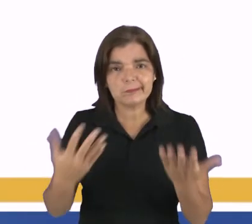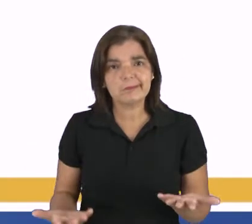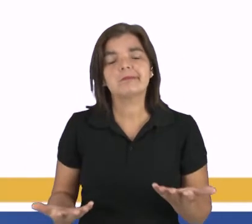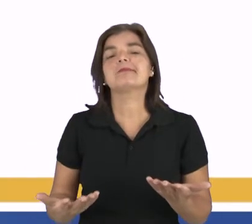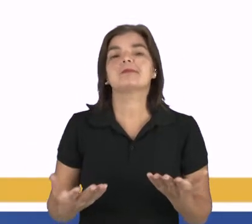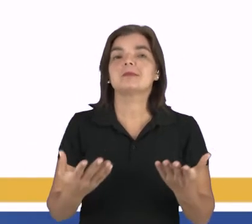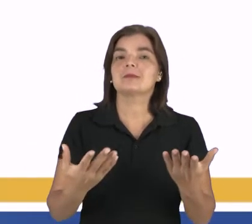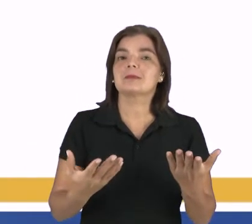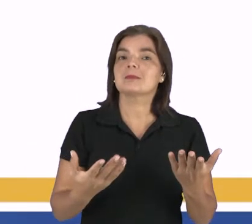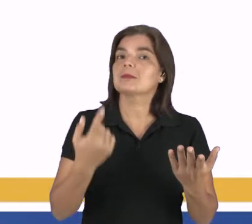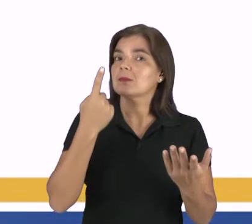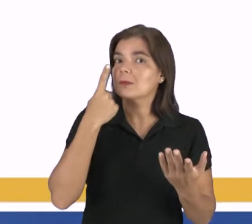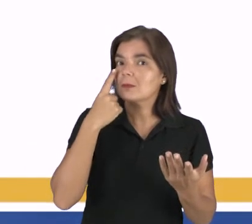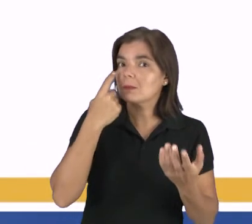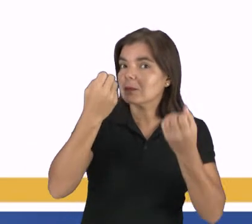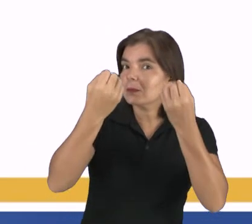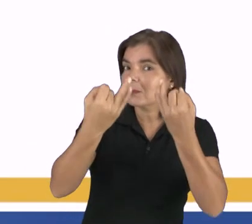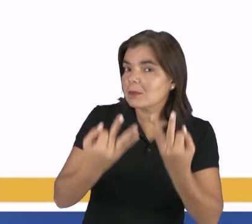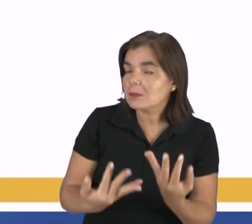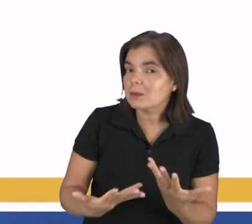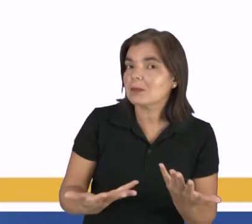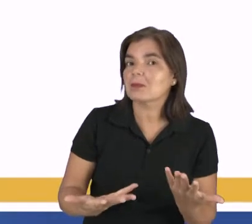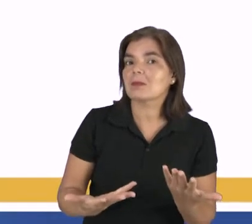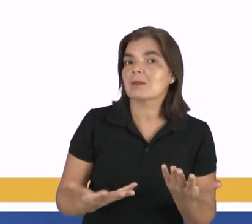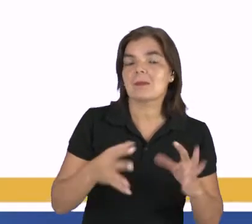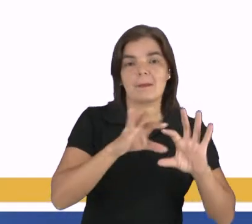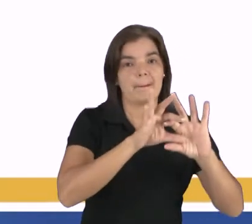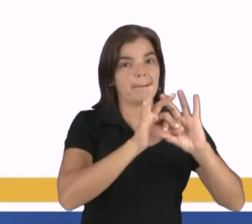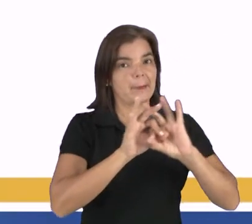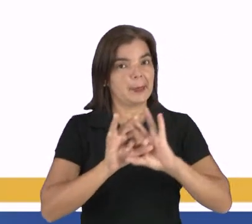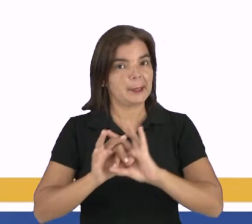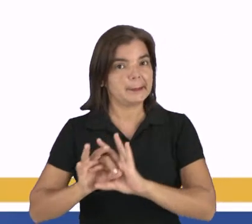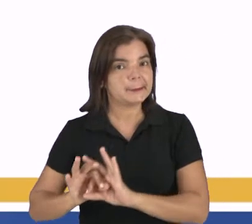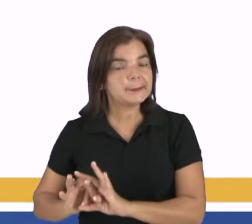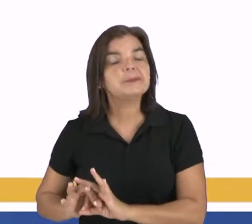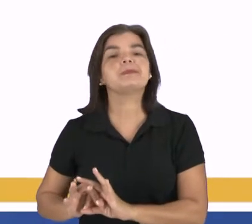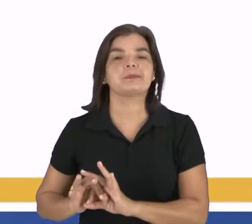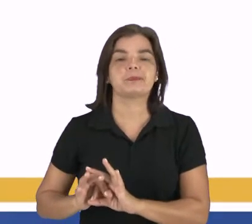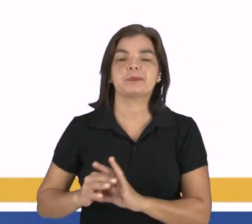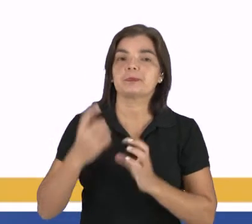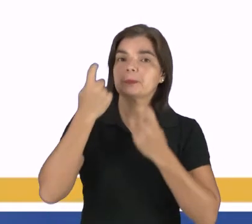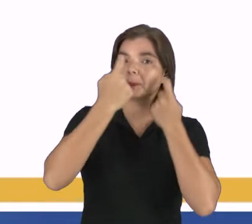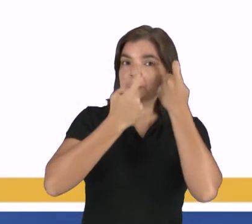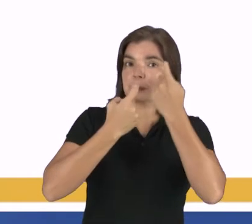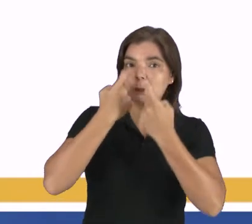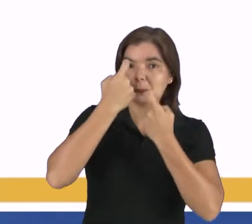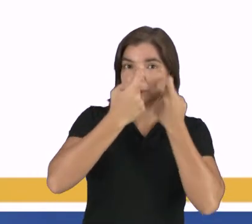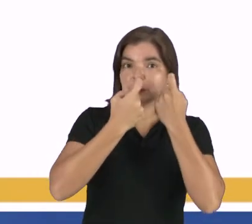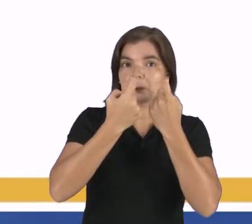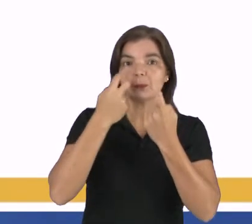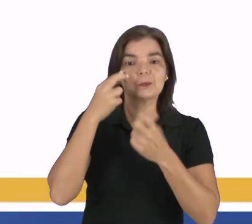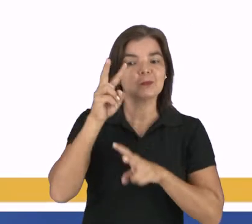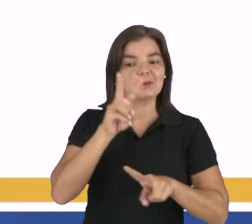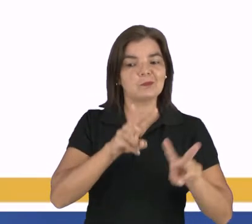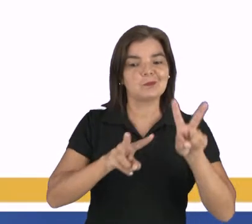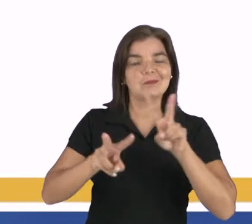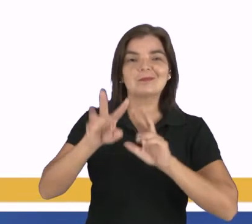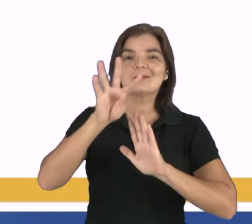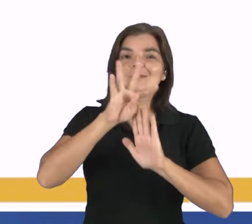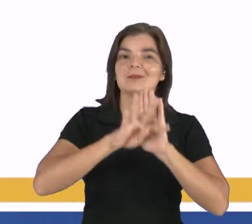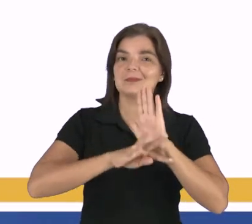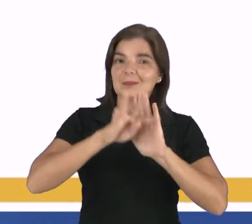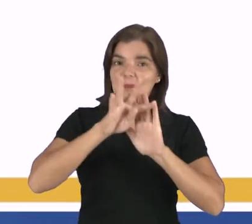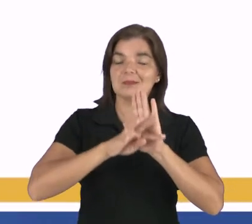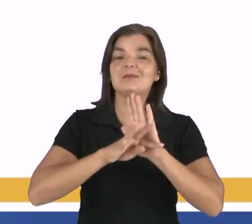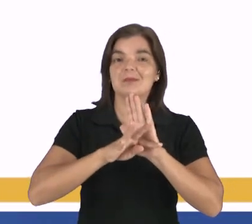a coesão, olha o que eu estou dizendo para vocês, enquanto a coesão se preocupa com a parte visível do